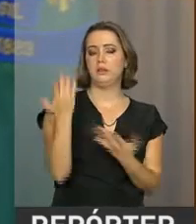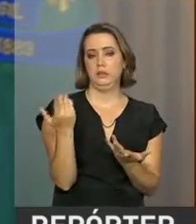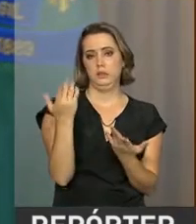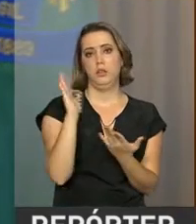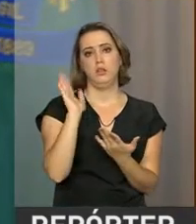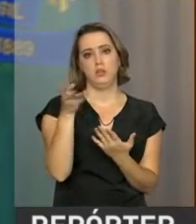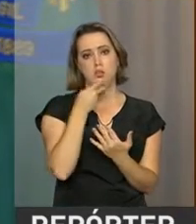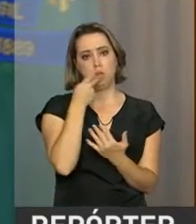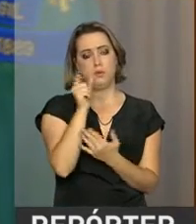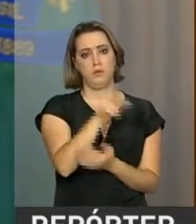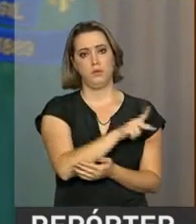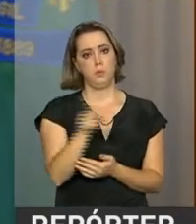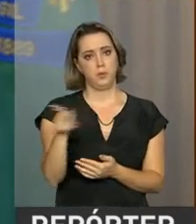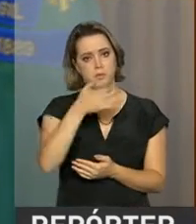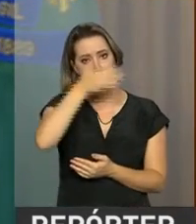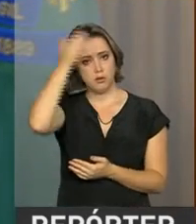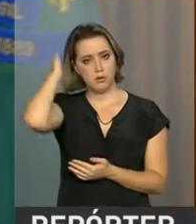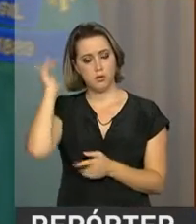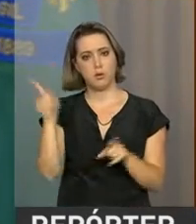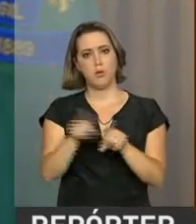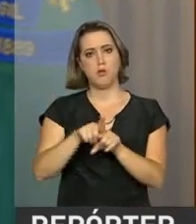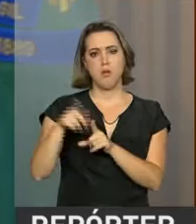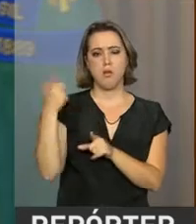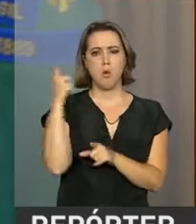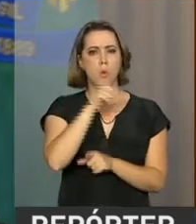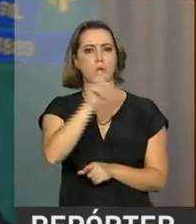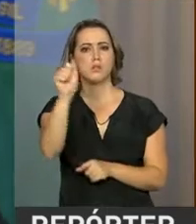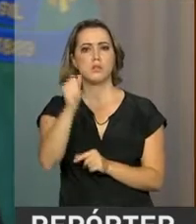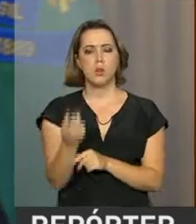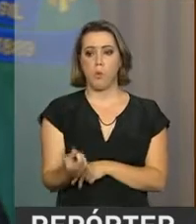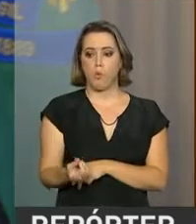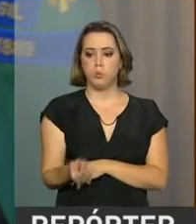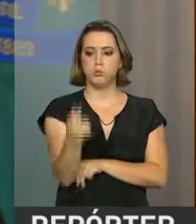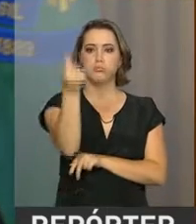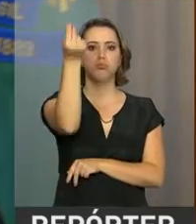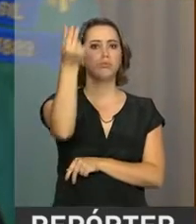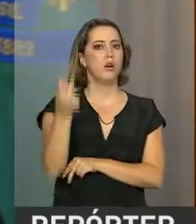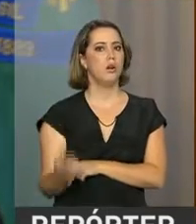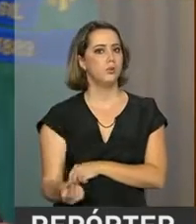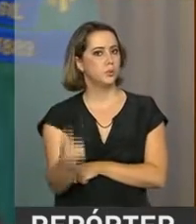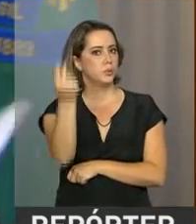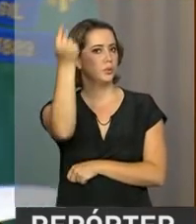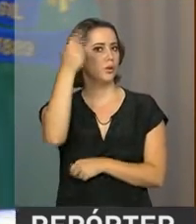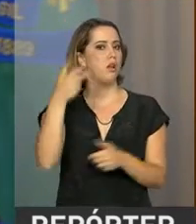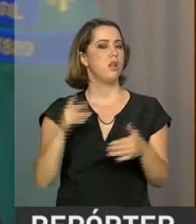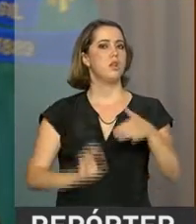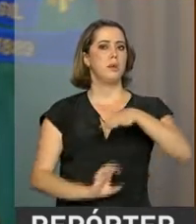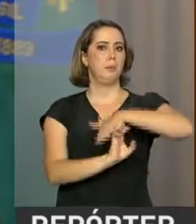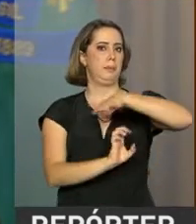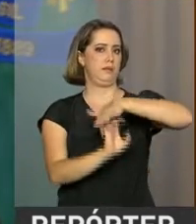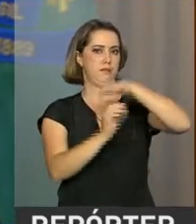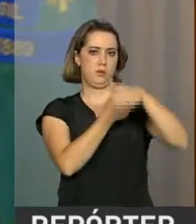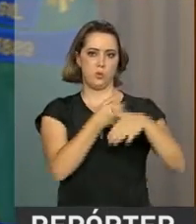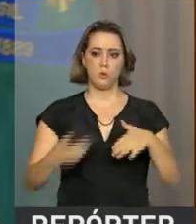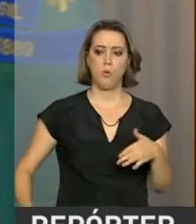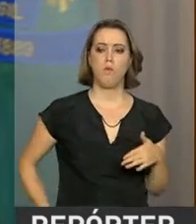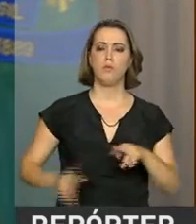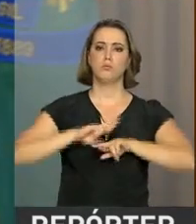pelo presidente com ganho de valor do brasil da petrobras e da vale